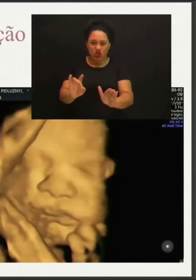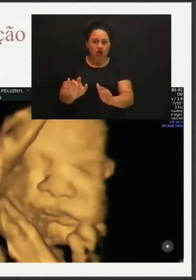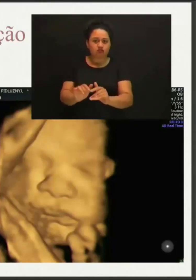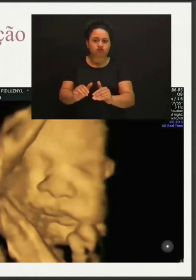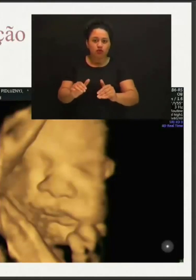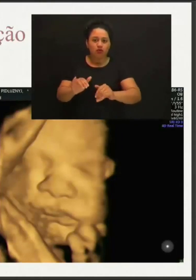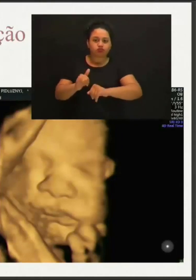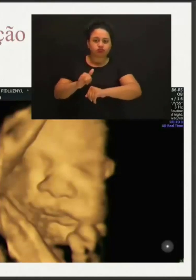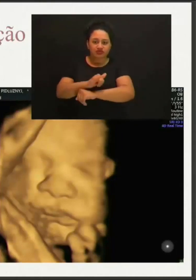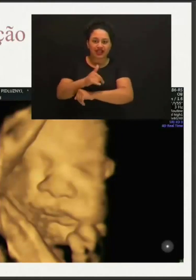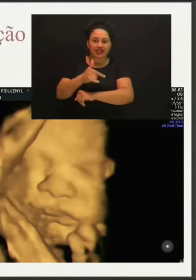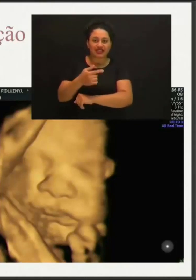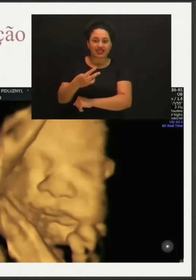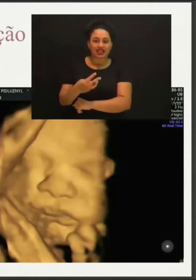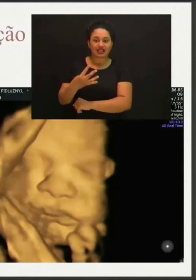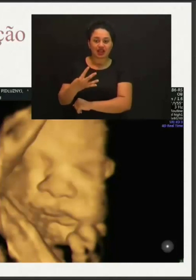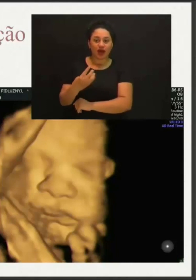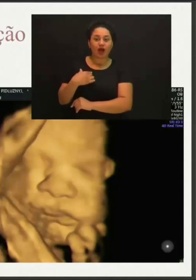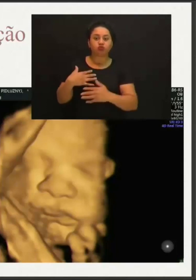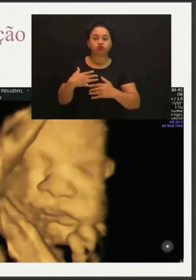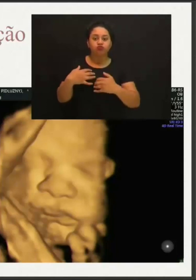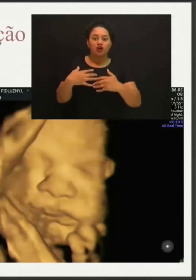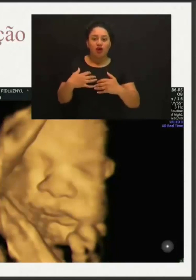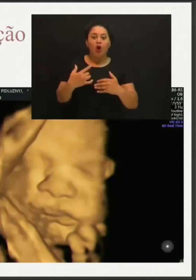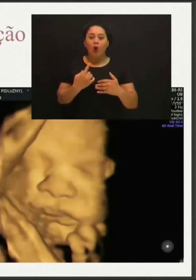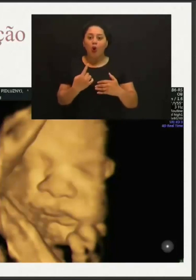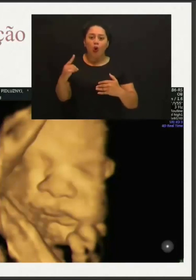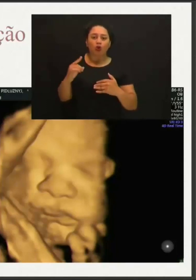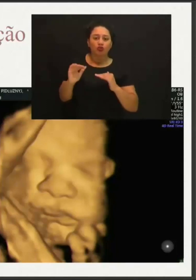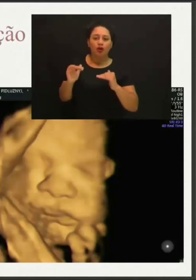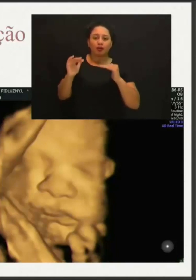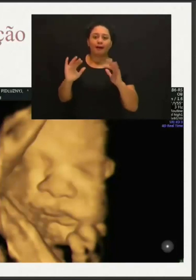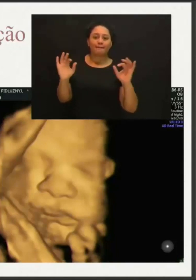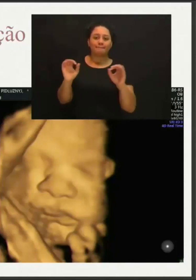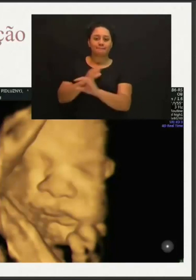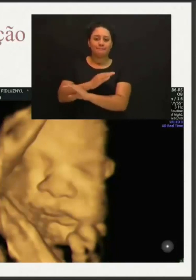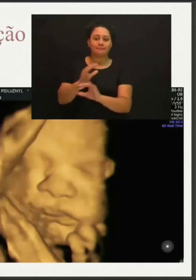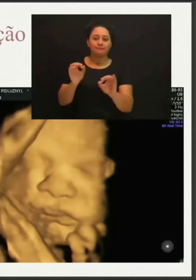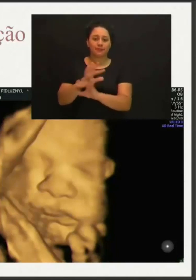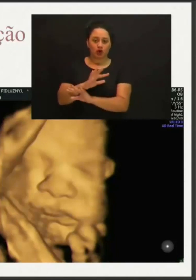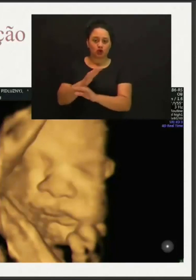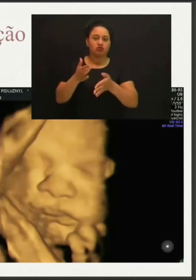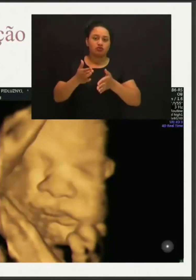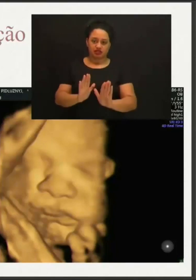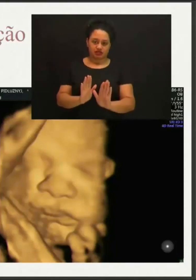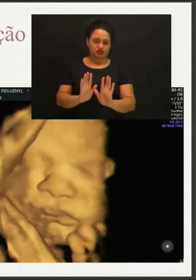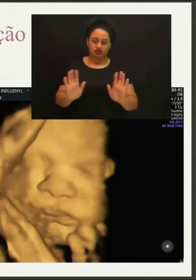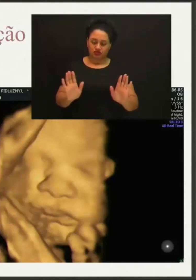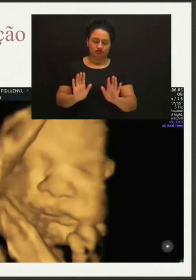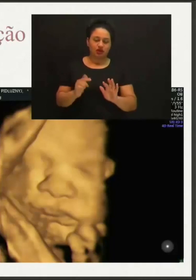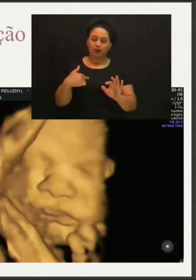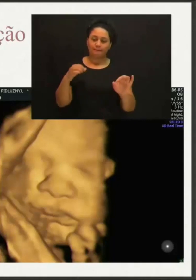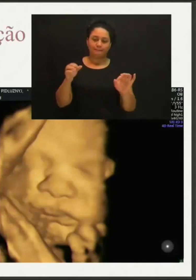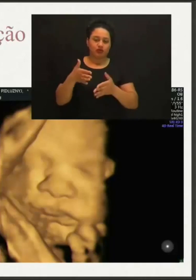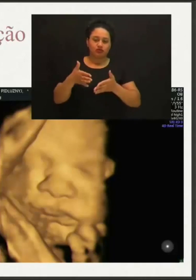Às 34, o pulmão tem o seu último amadurecimento final e está pronto para nascer. Pronto para